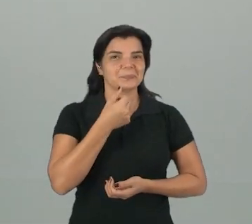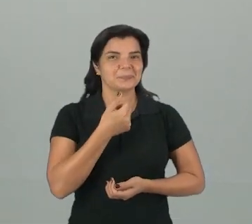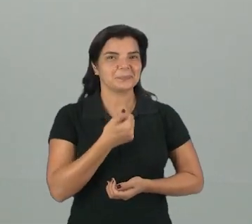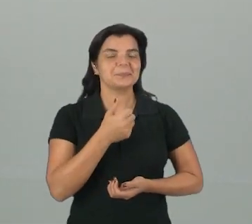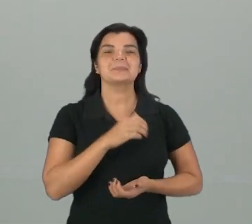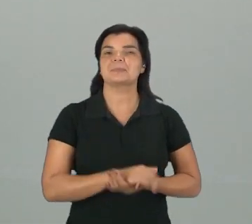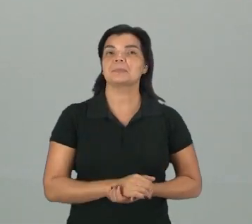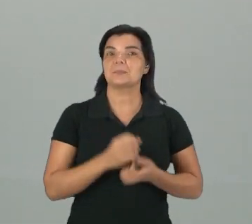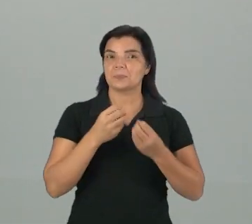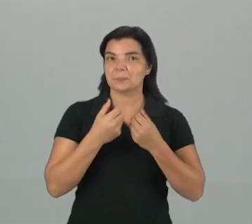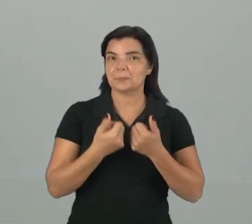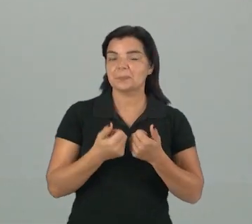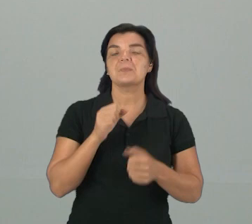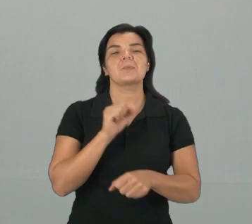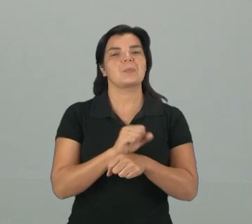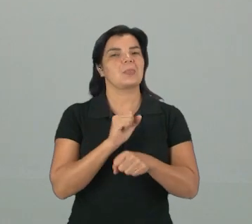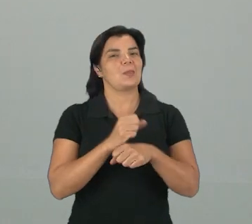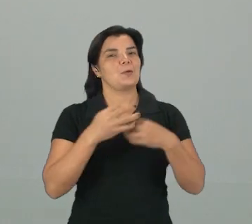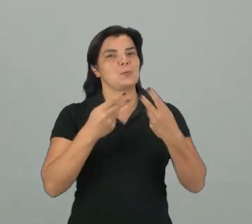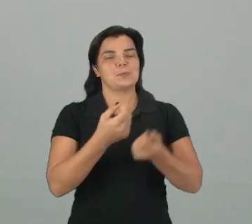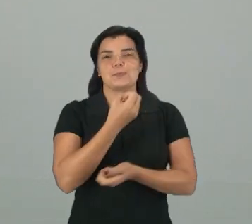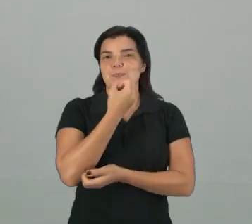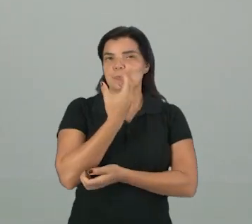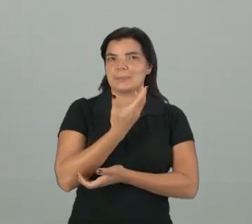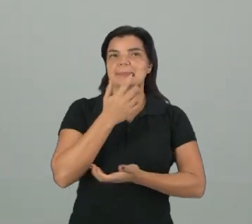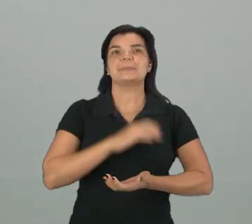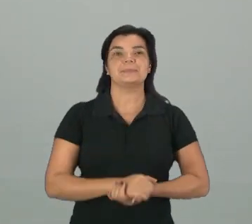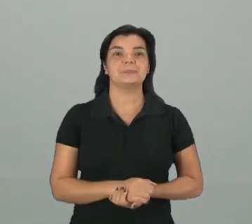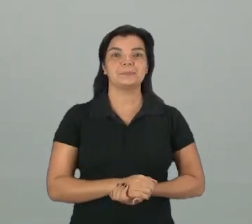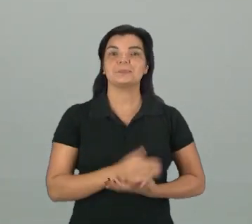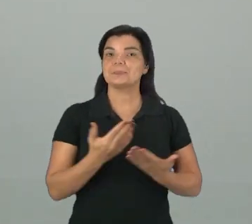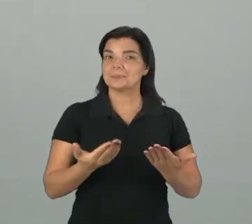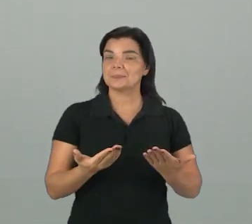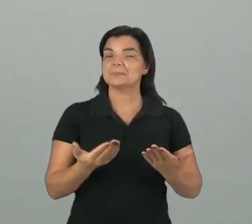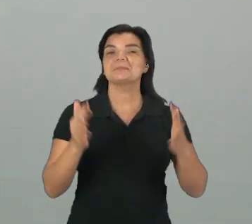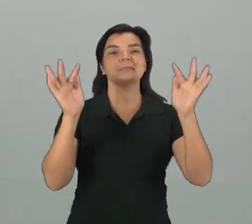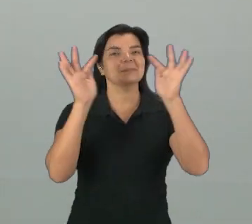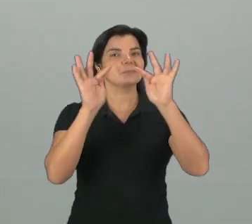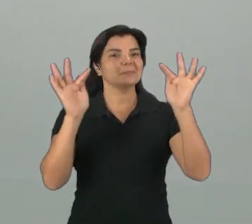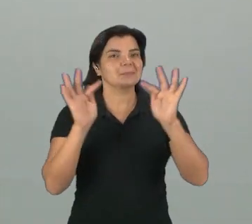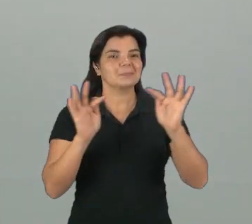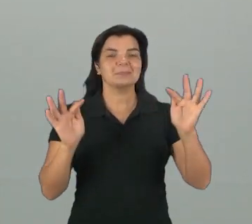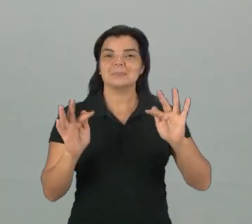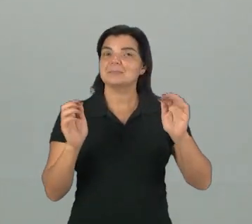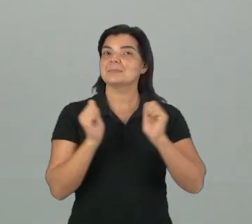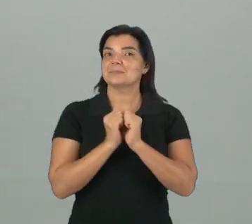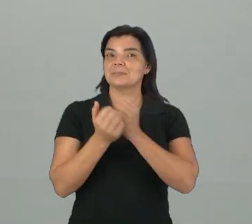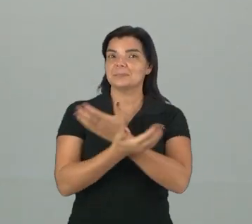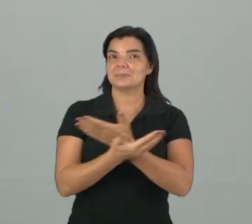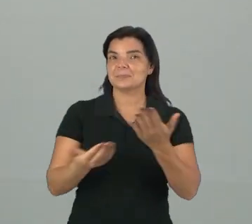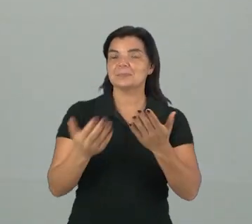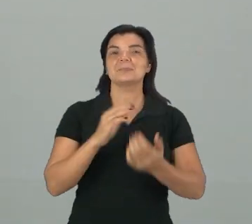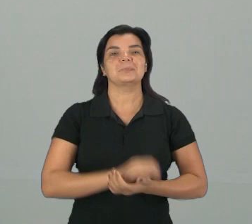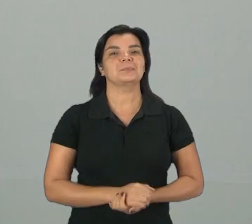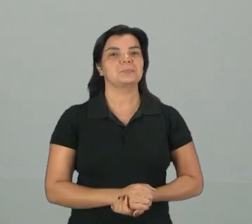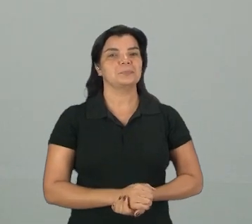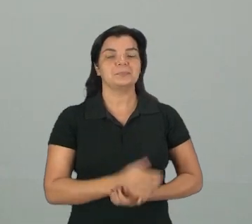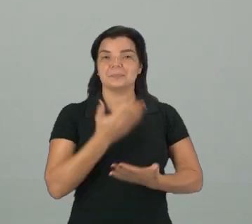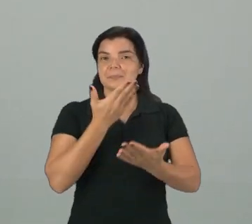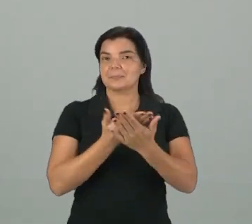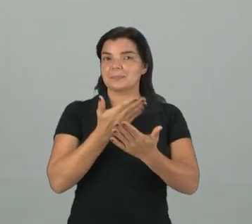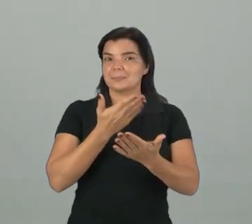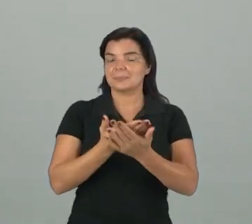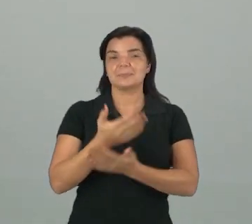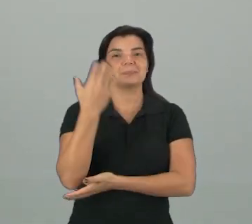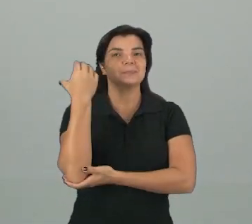turminha, como vocês estão? Espero que todos estejam muito bem e eu estou muito feliz por estar aqui com vocês hoje para mais uma